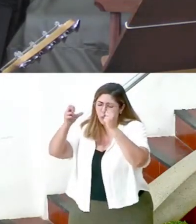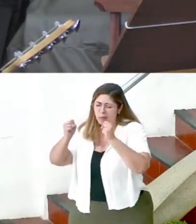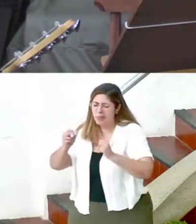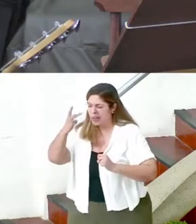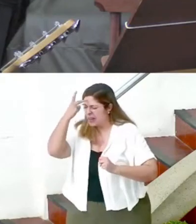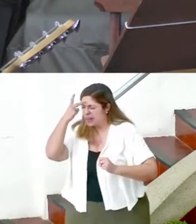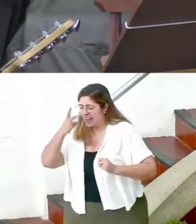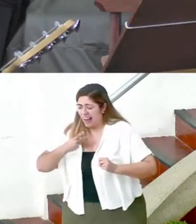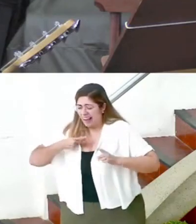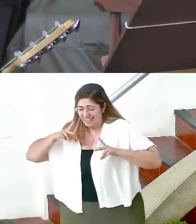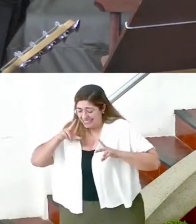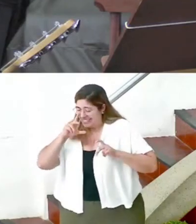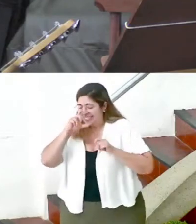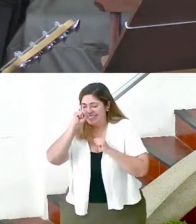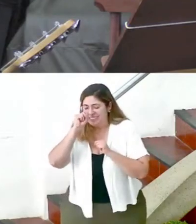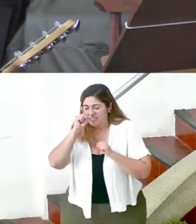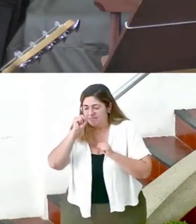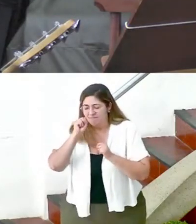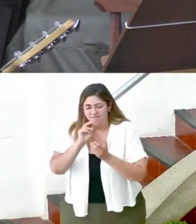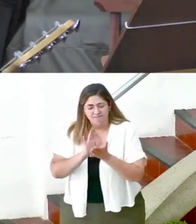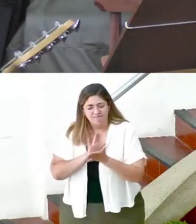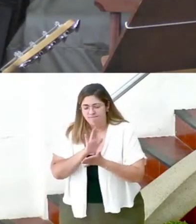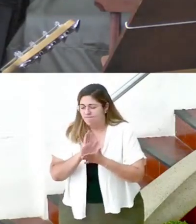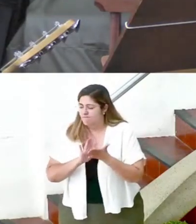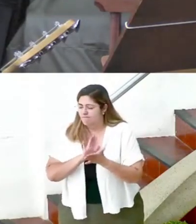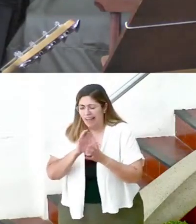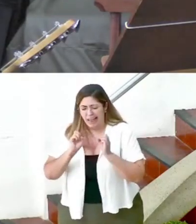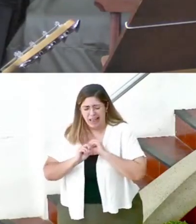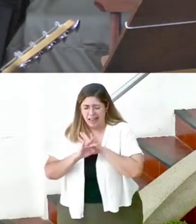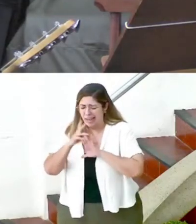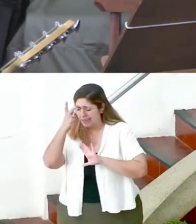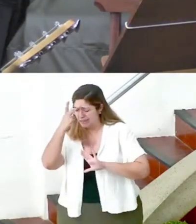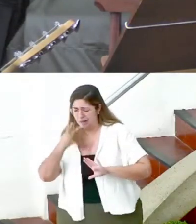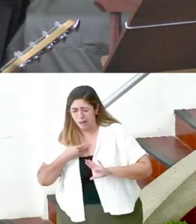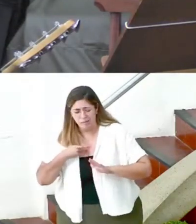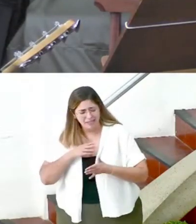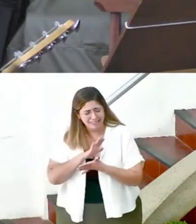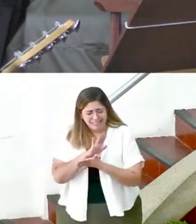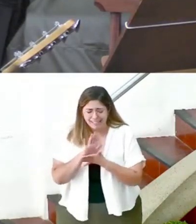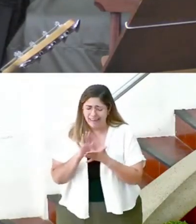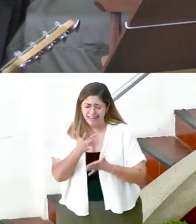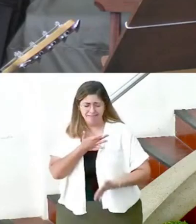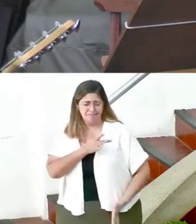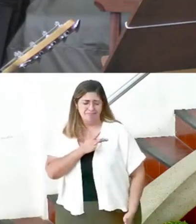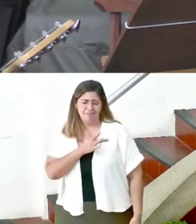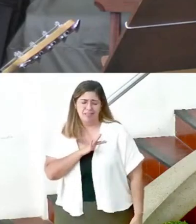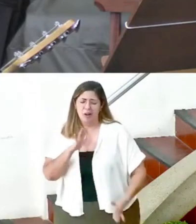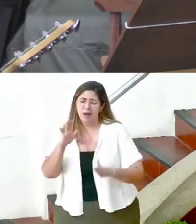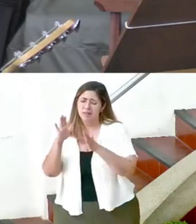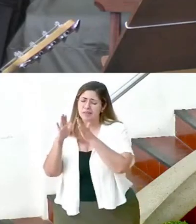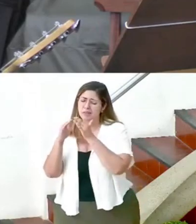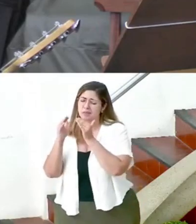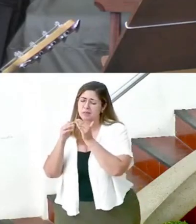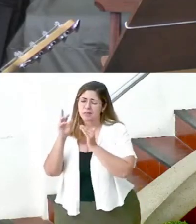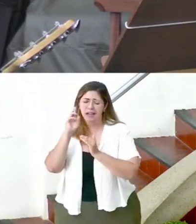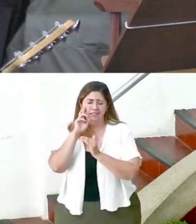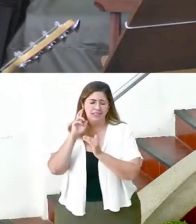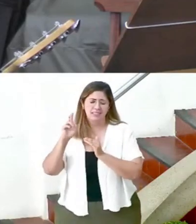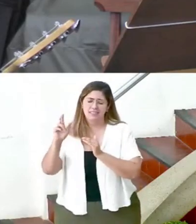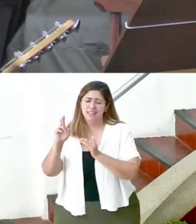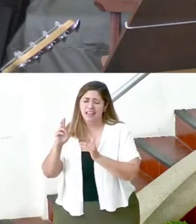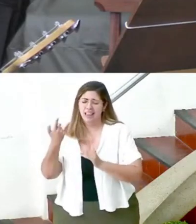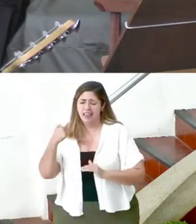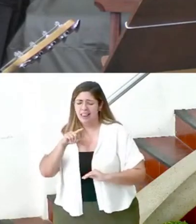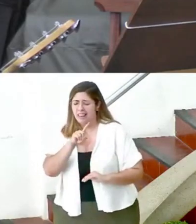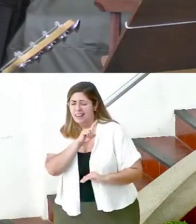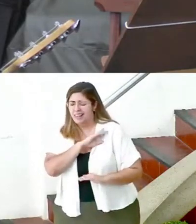forças, ainda está confiando na sua glória. Senhor, tem misericórdia de nós. Senhor, nós não